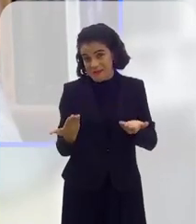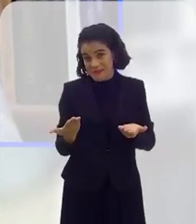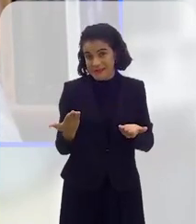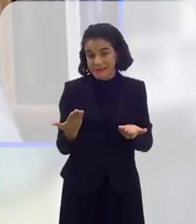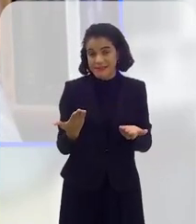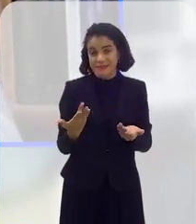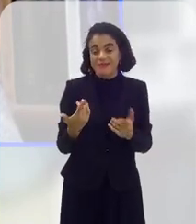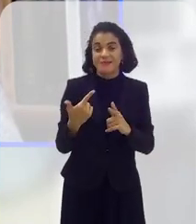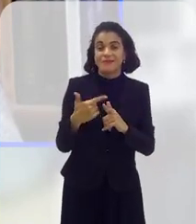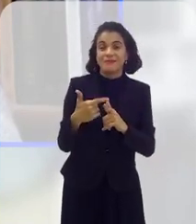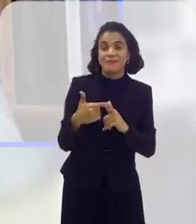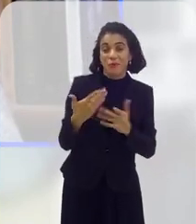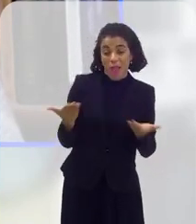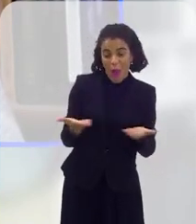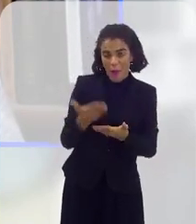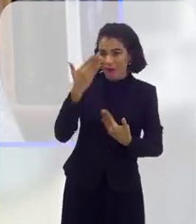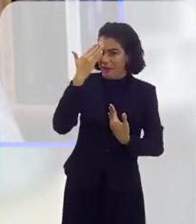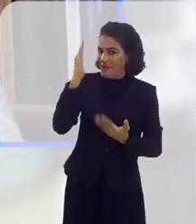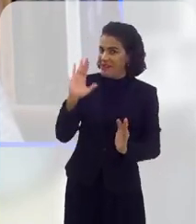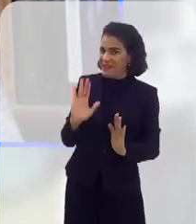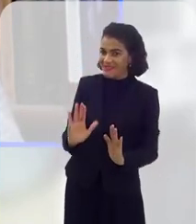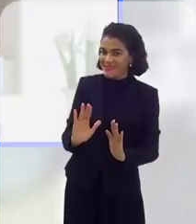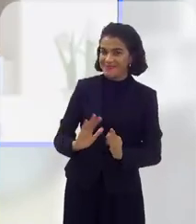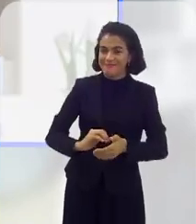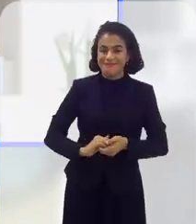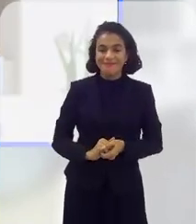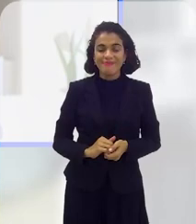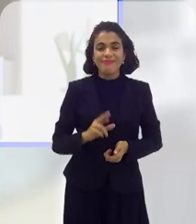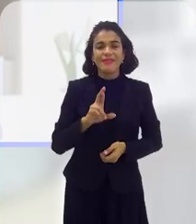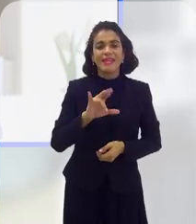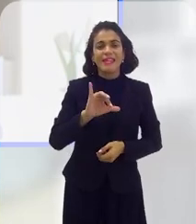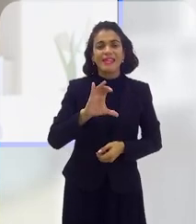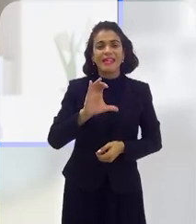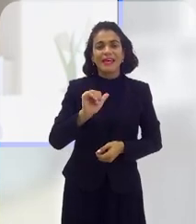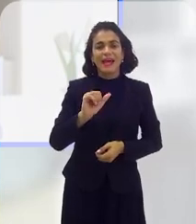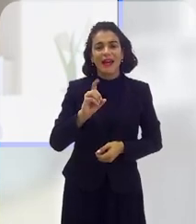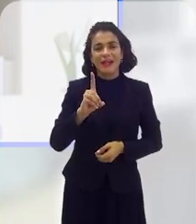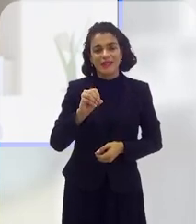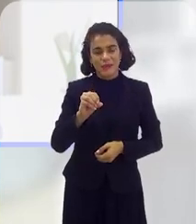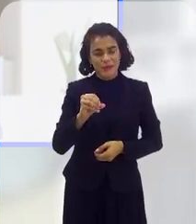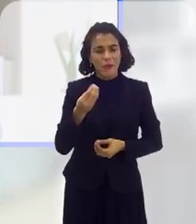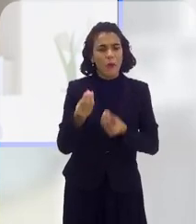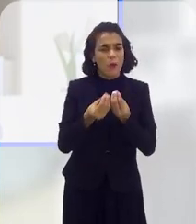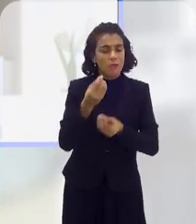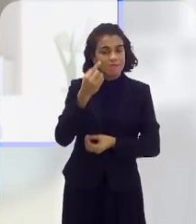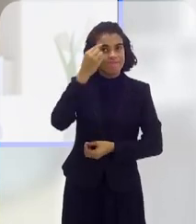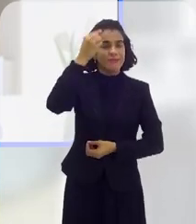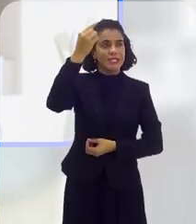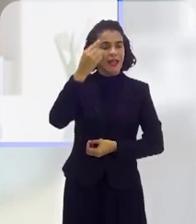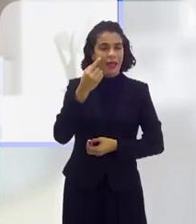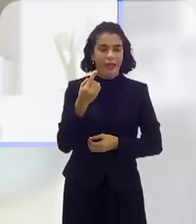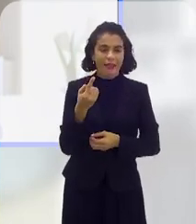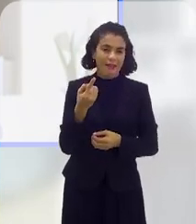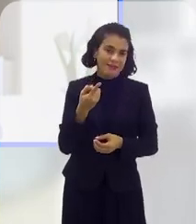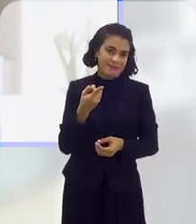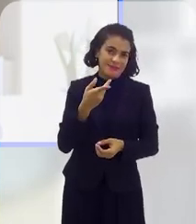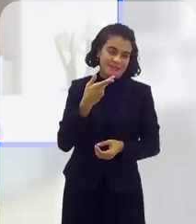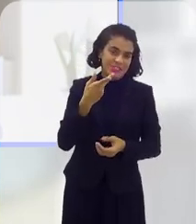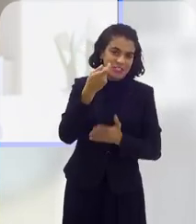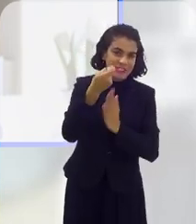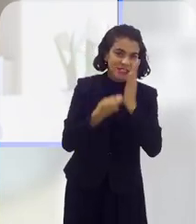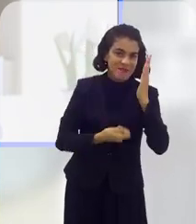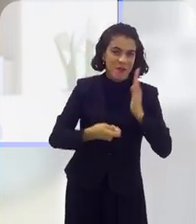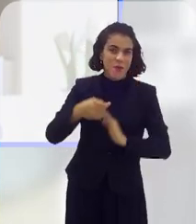já desde logo eu já agradeço. E Ricardo, como que surgiu assim a ideia de escrever aí os Crimes de